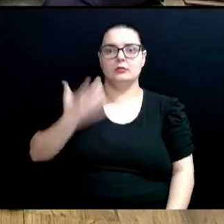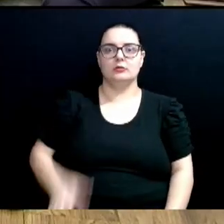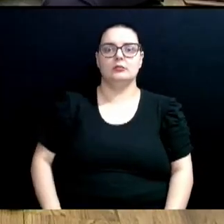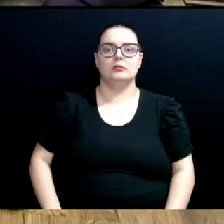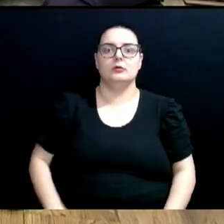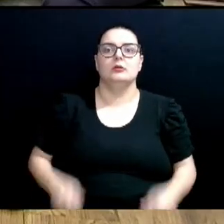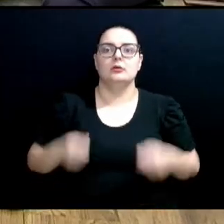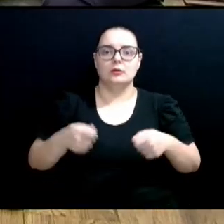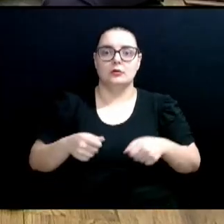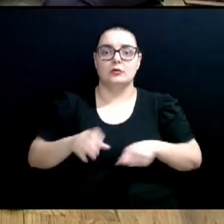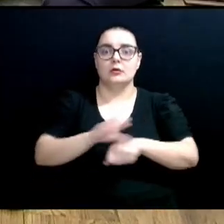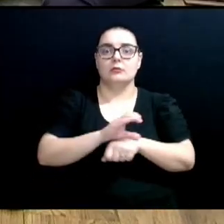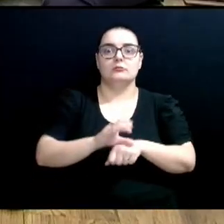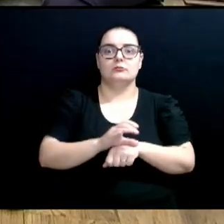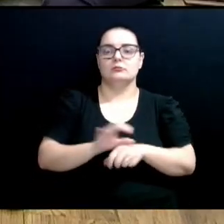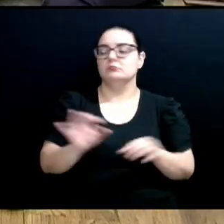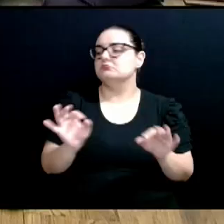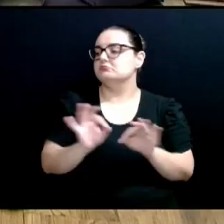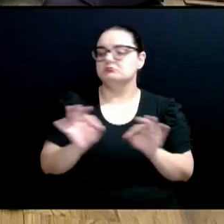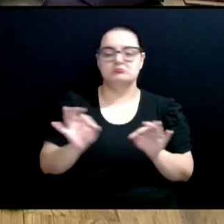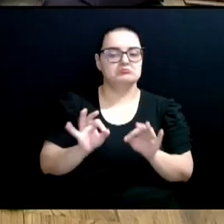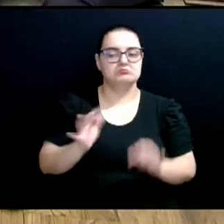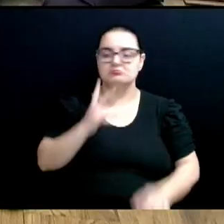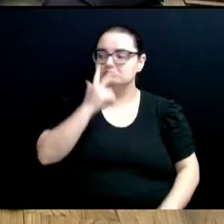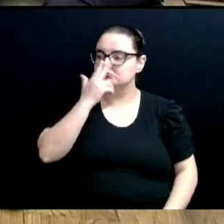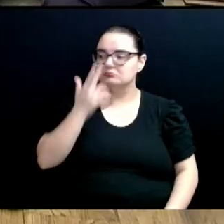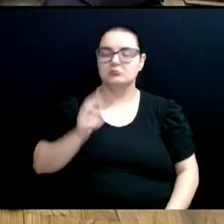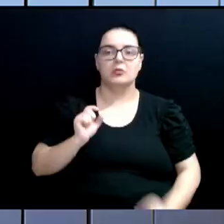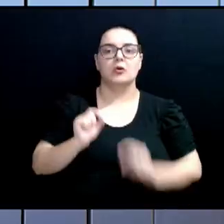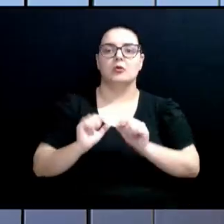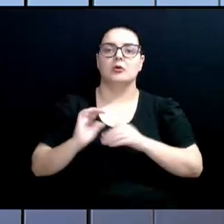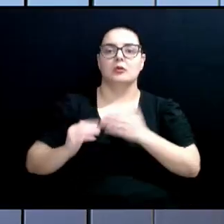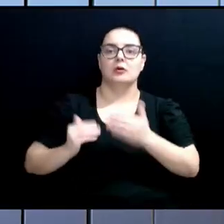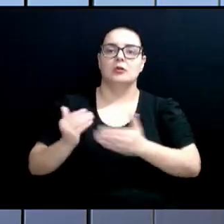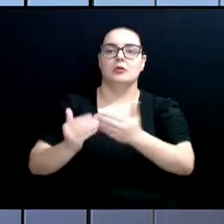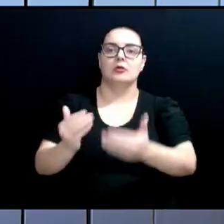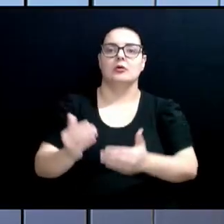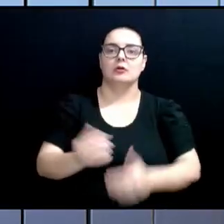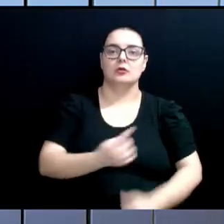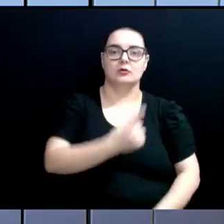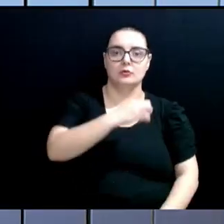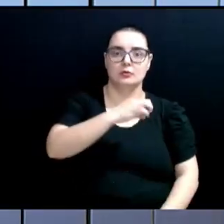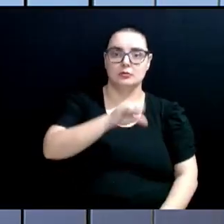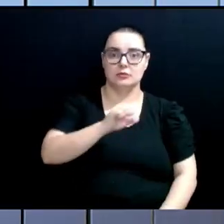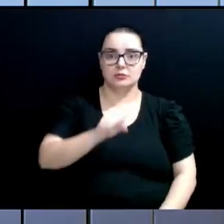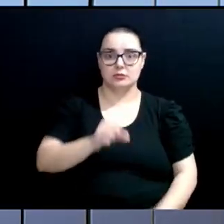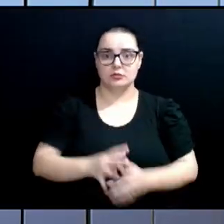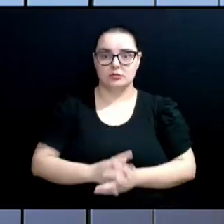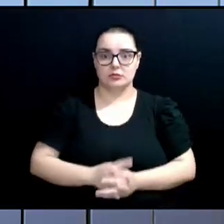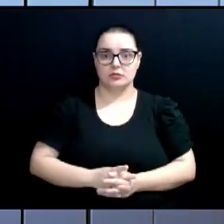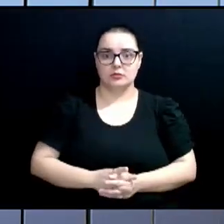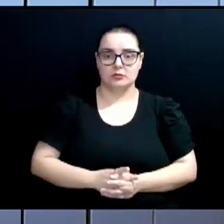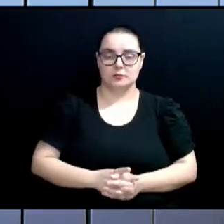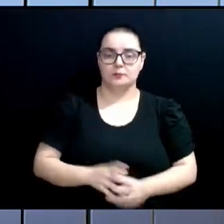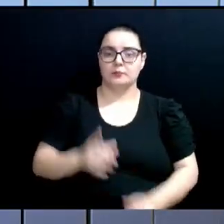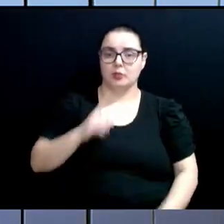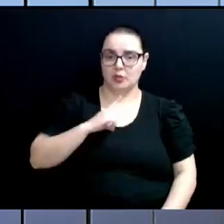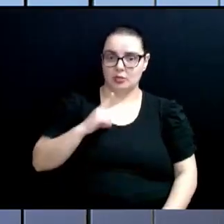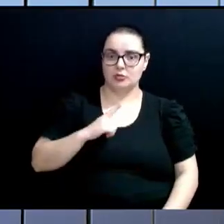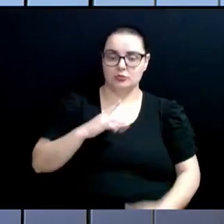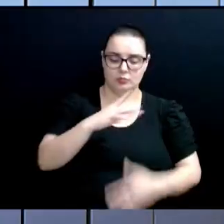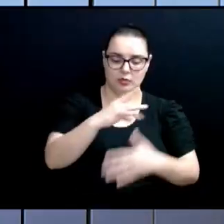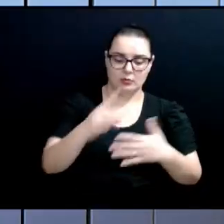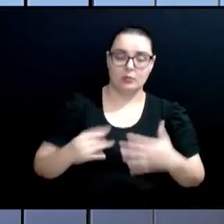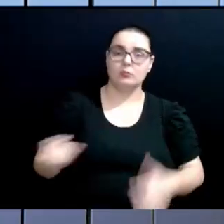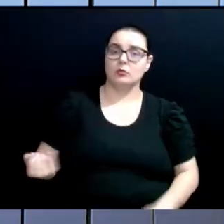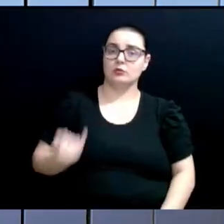mas nada parecido com o que foi o processo constituinte 88. Né? Havia um elemento muito importante que eram as